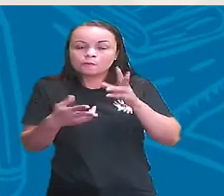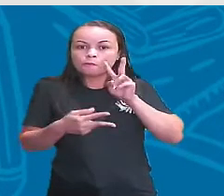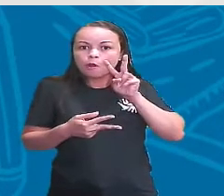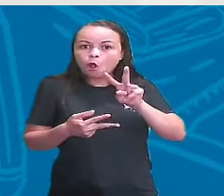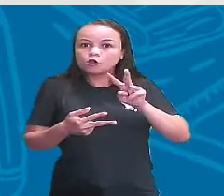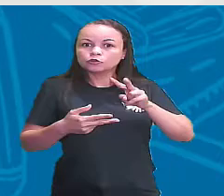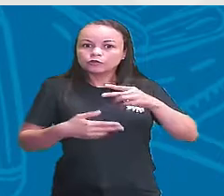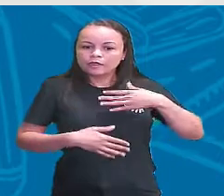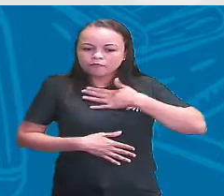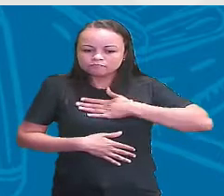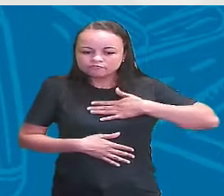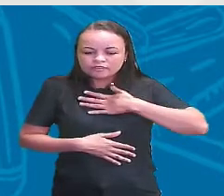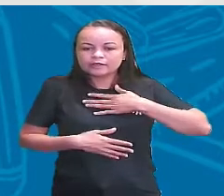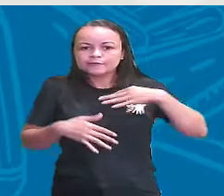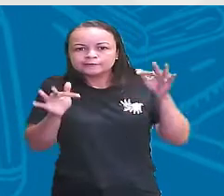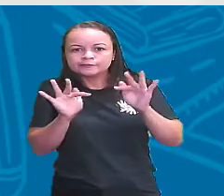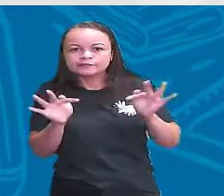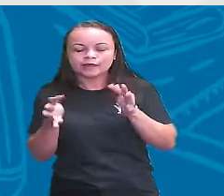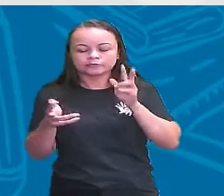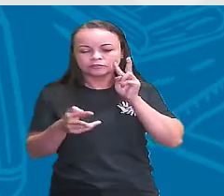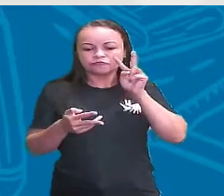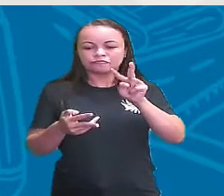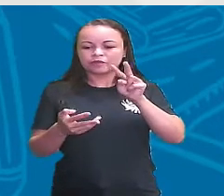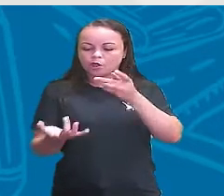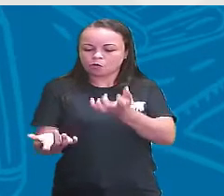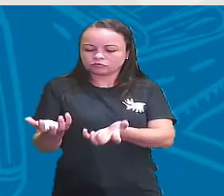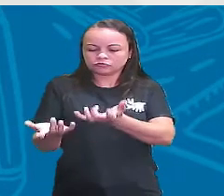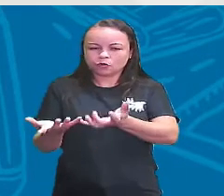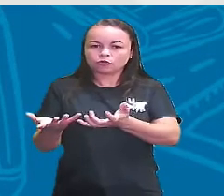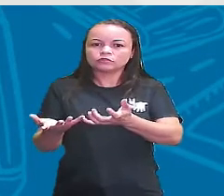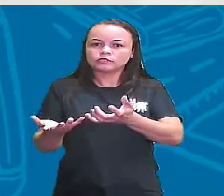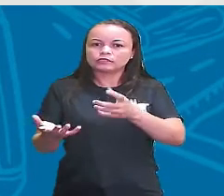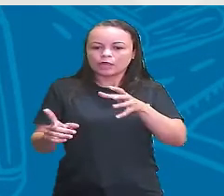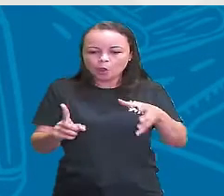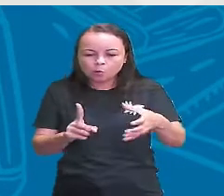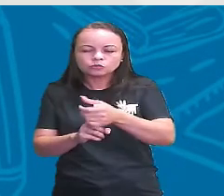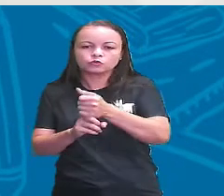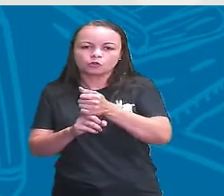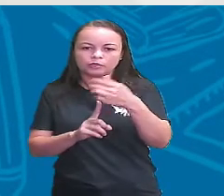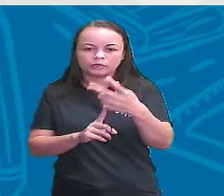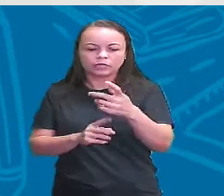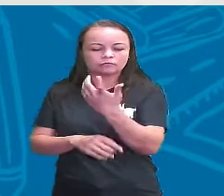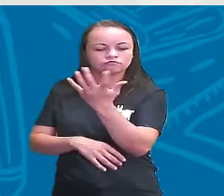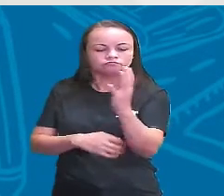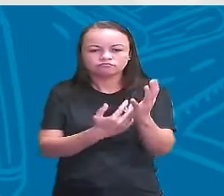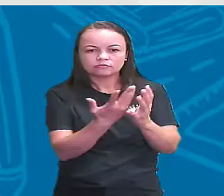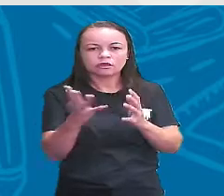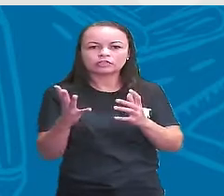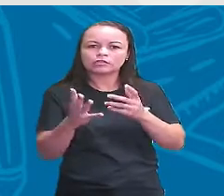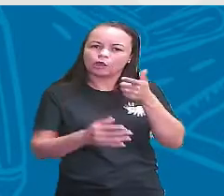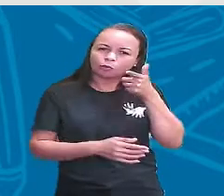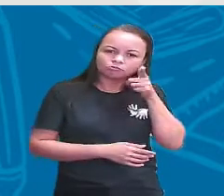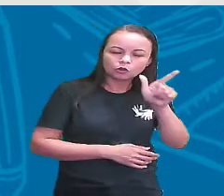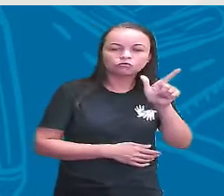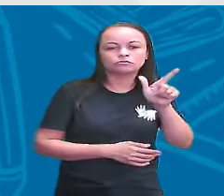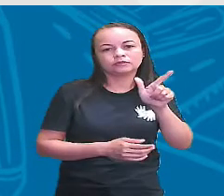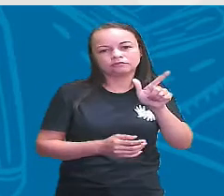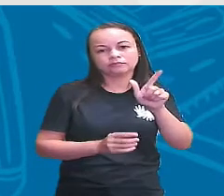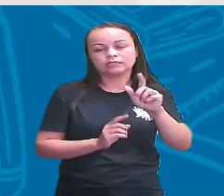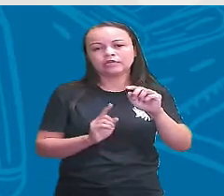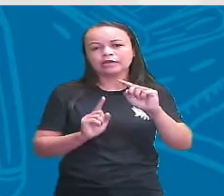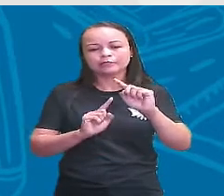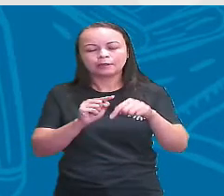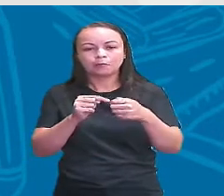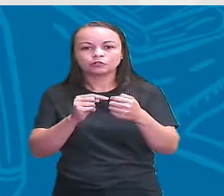homem em descobrir que agora ele tinha um domínio sobre aquela natureza e eles iam conseguir. Aí depois eles vão